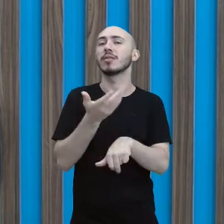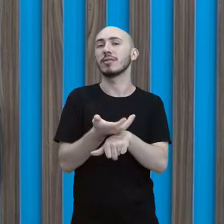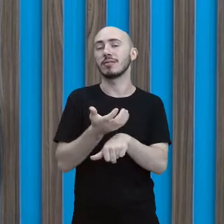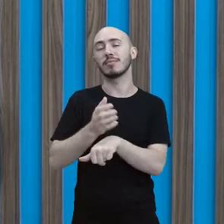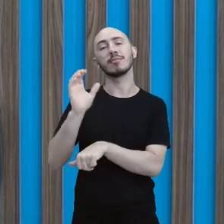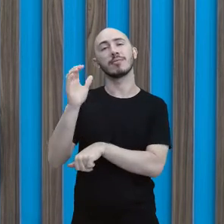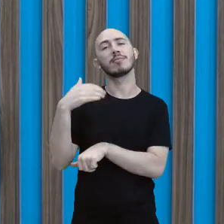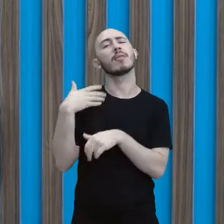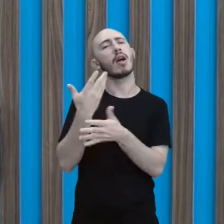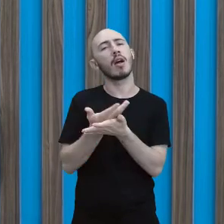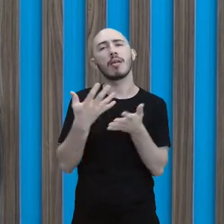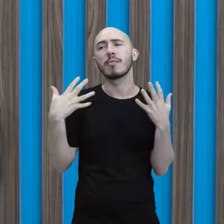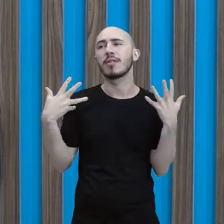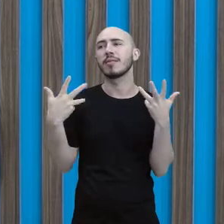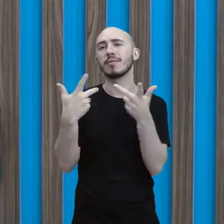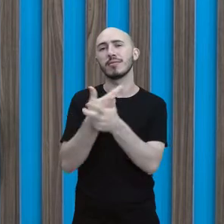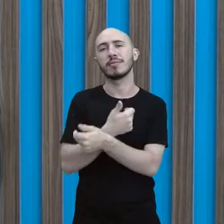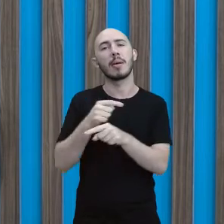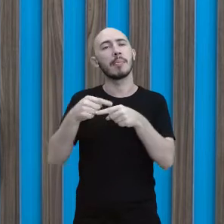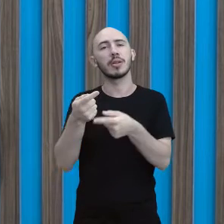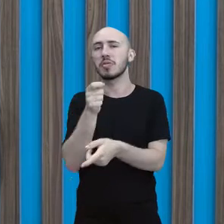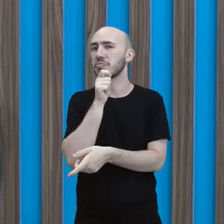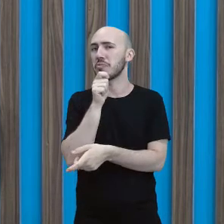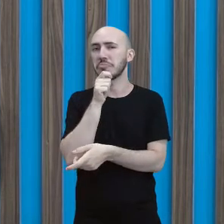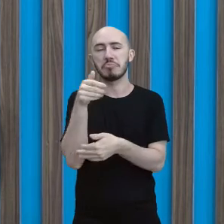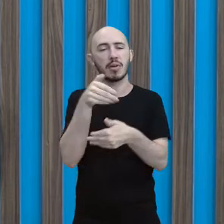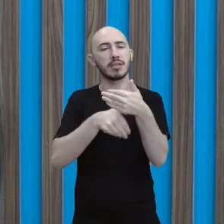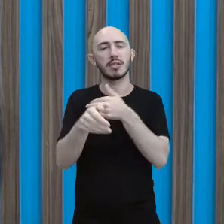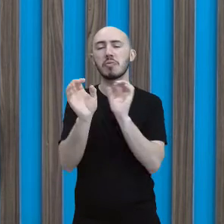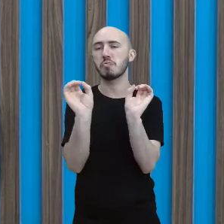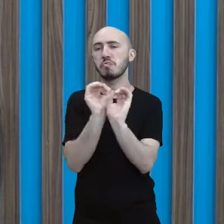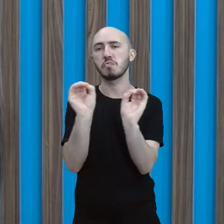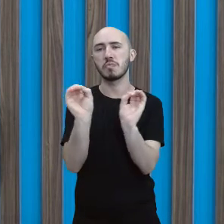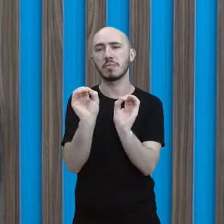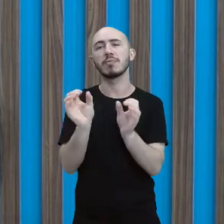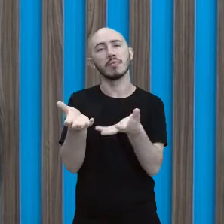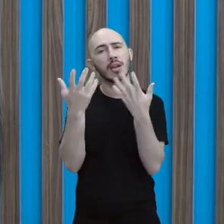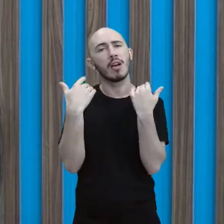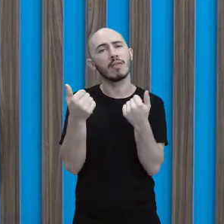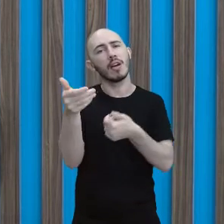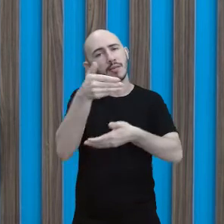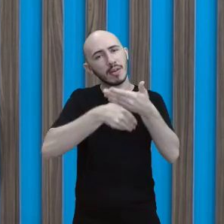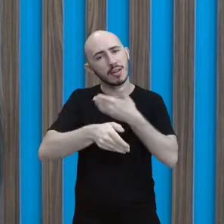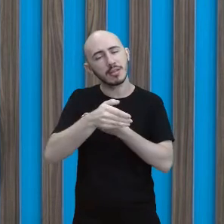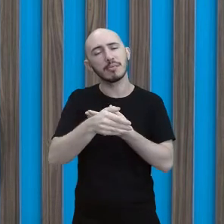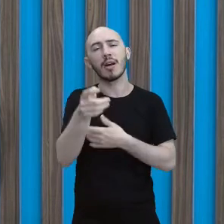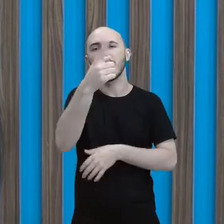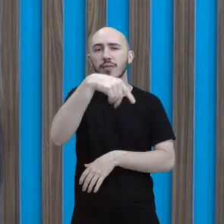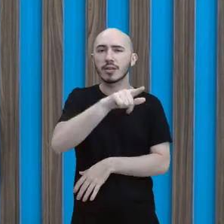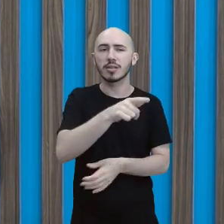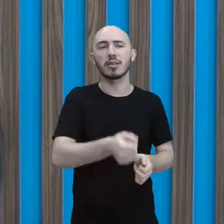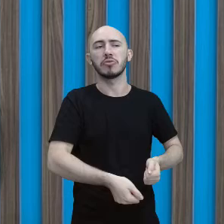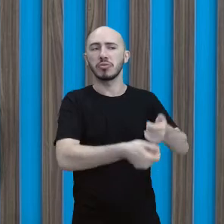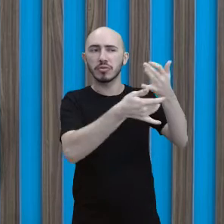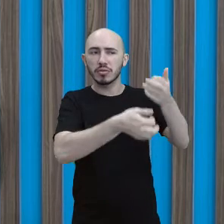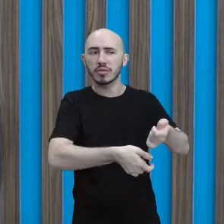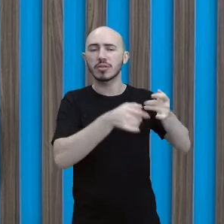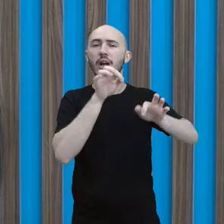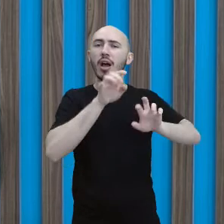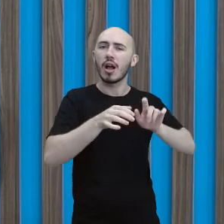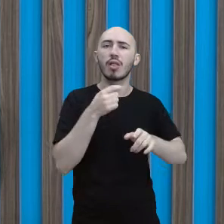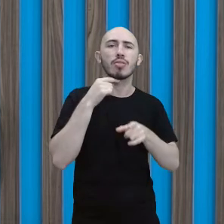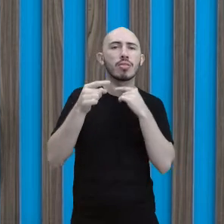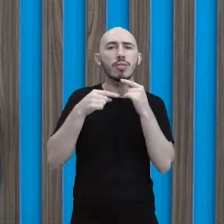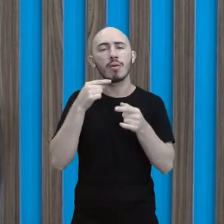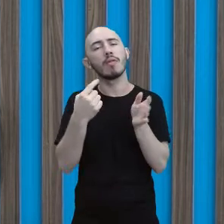ciências, uma aula maravilhosa, mas ainda não houve participação nenhuma do pessoal. Vamos lá, gente. Coloque aqui o comentário, alguma dúvida,